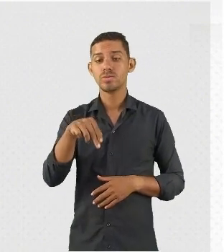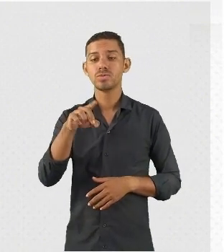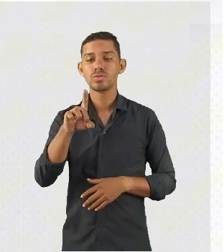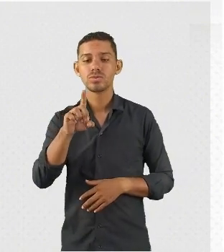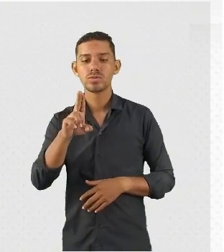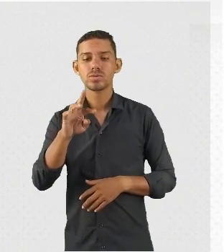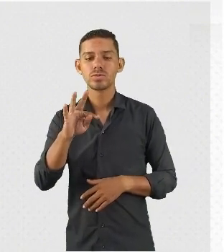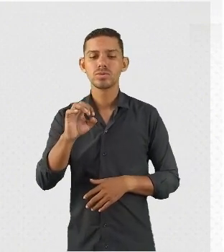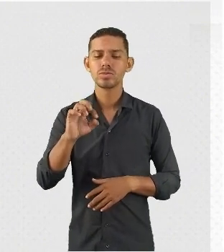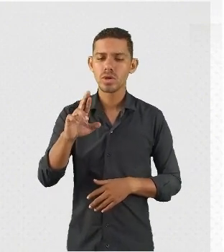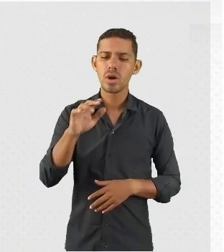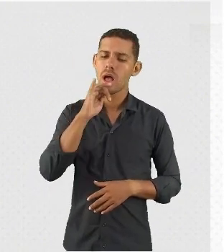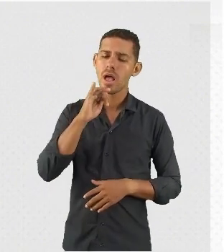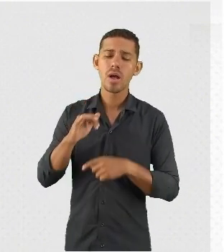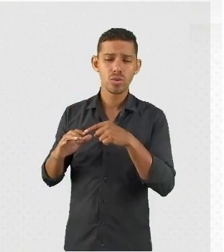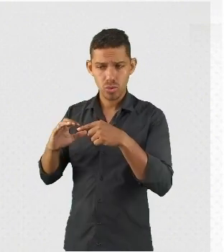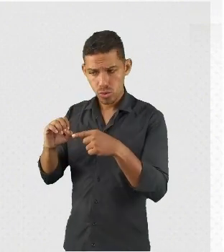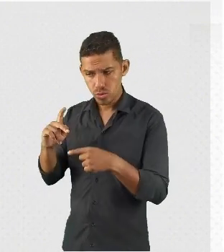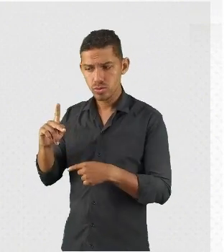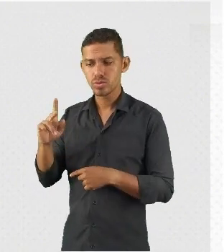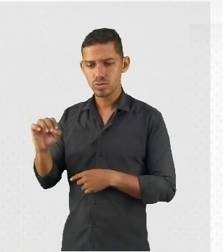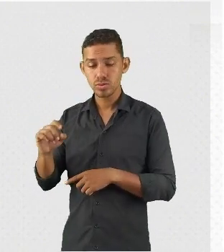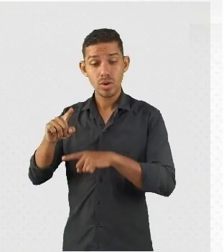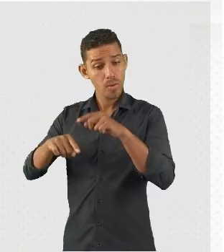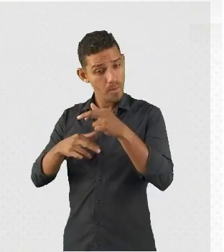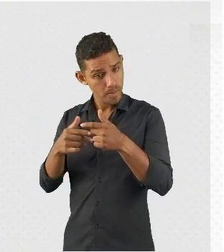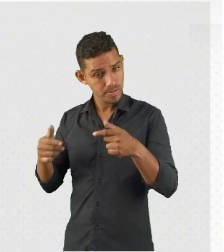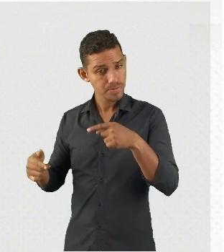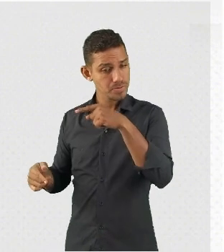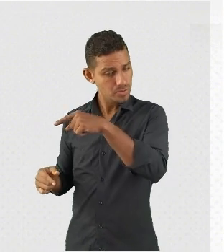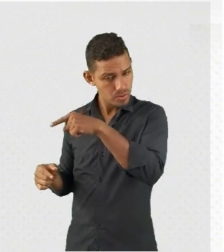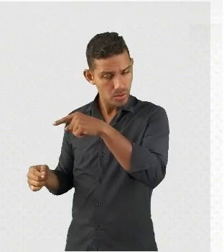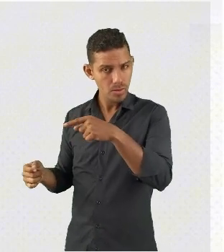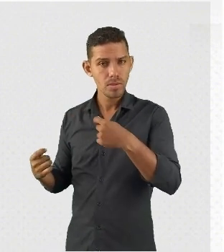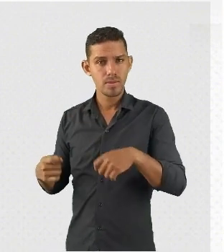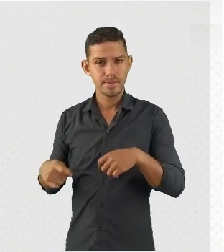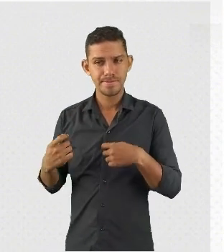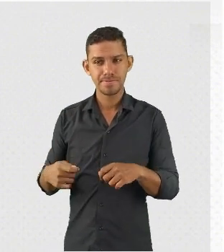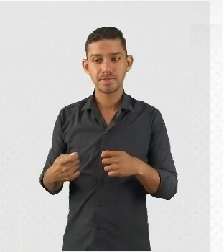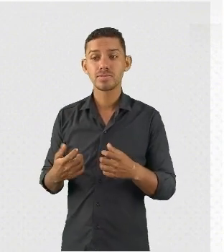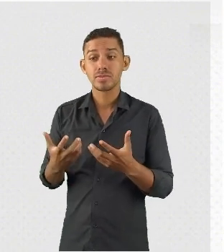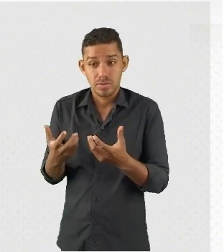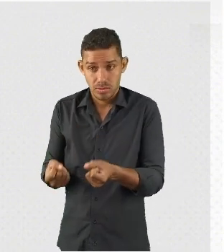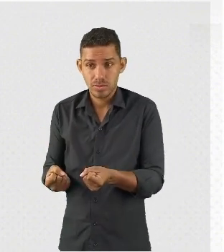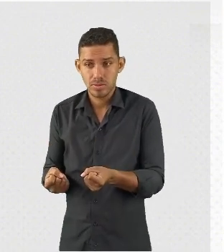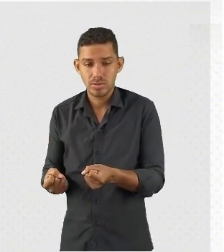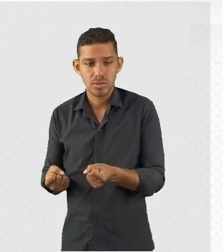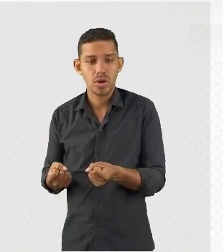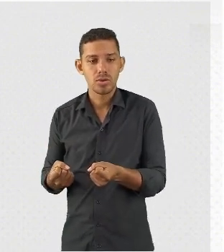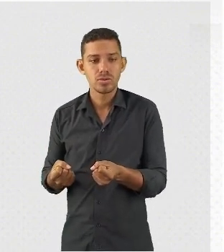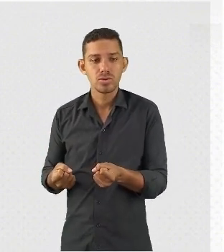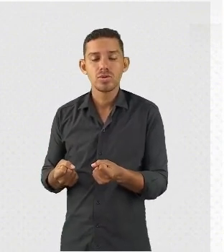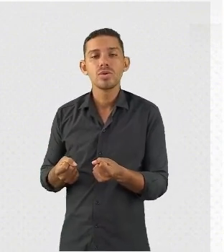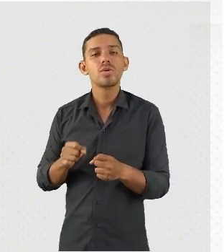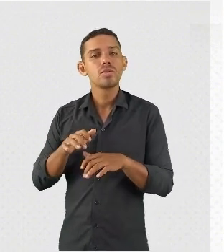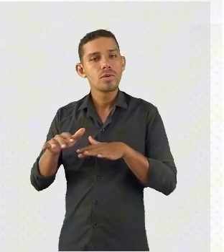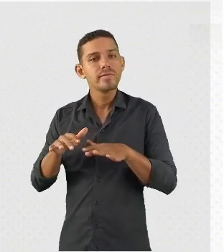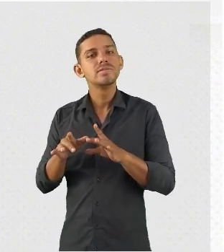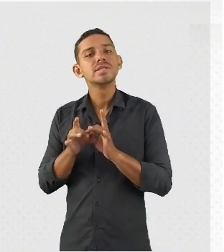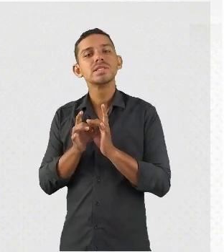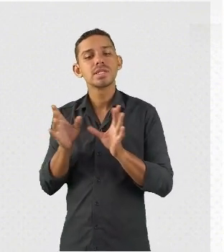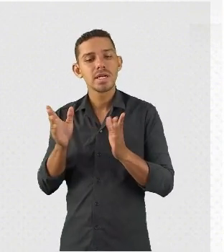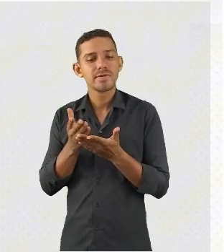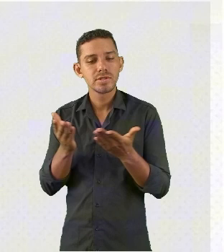cujo material que ele é feito permite o movimento livre de elétrons ao longo dessa